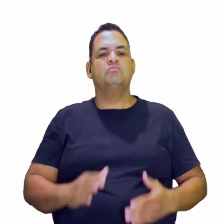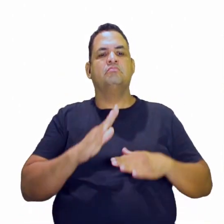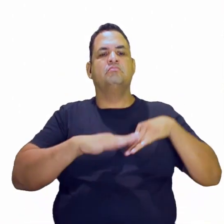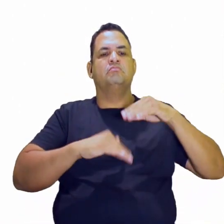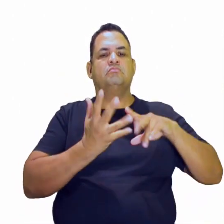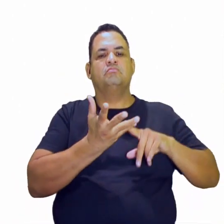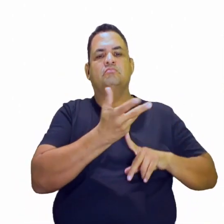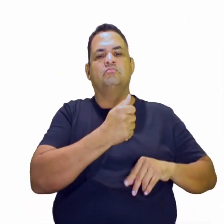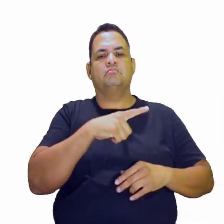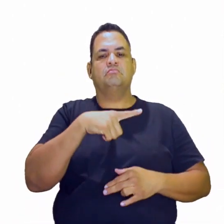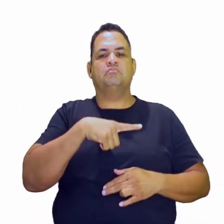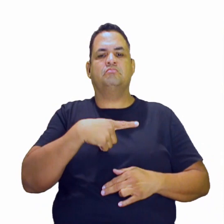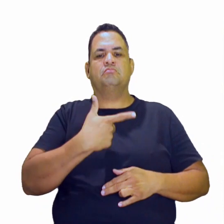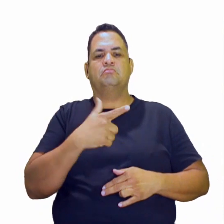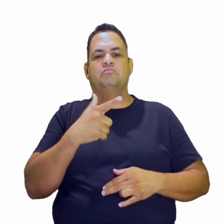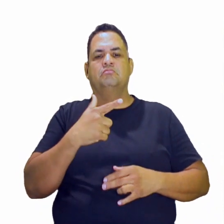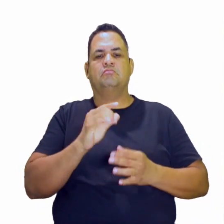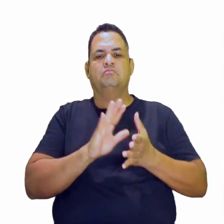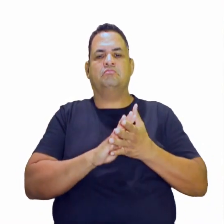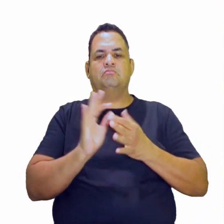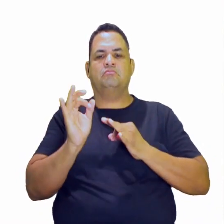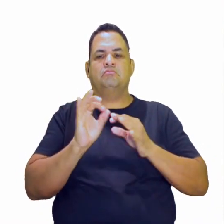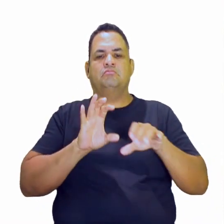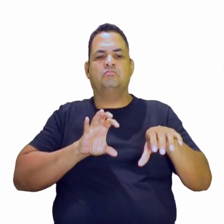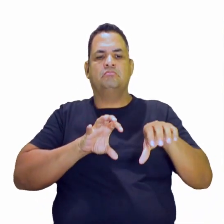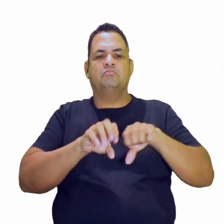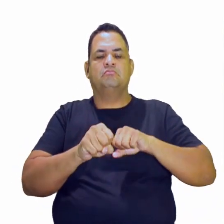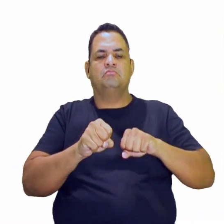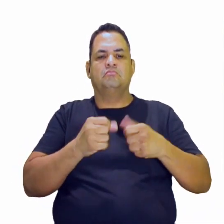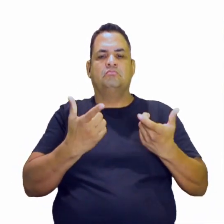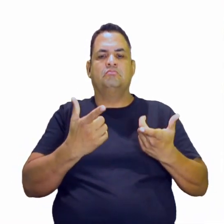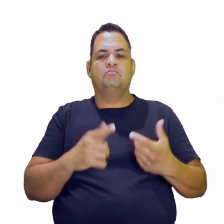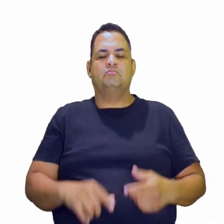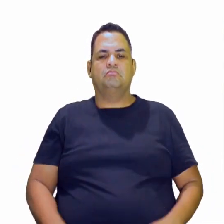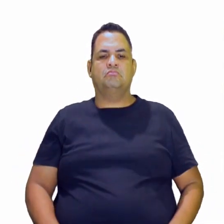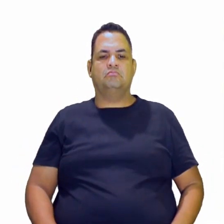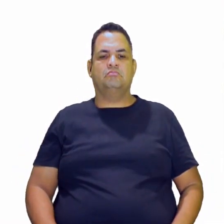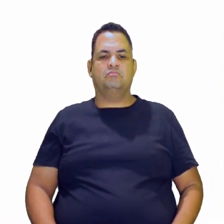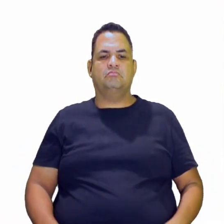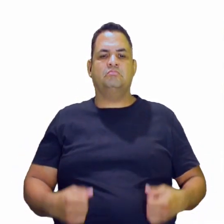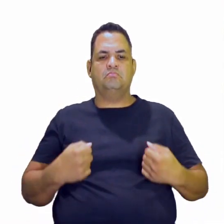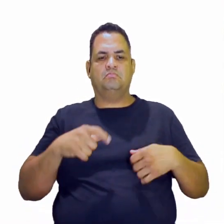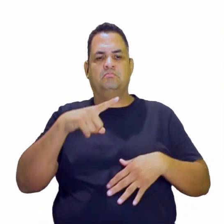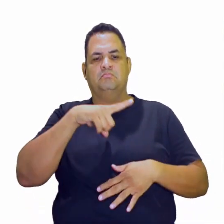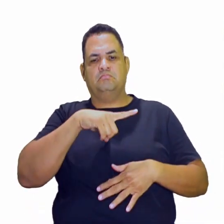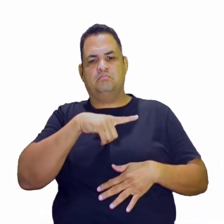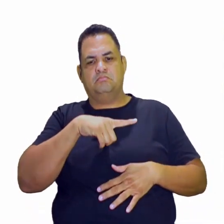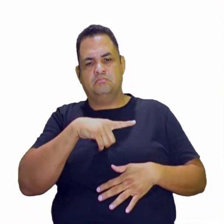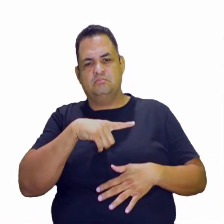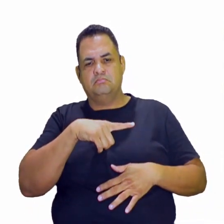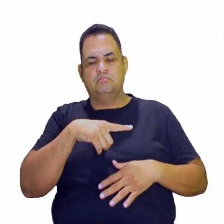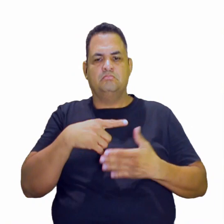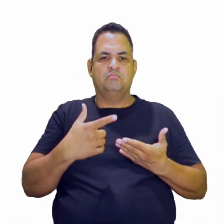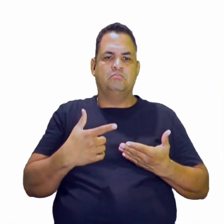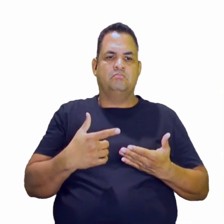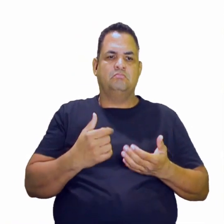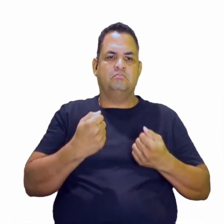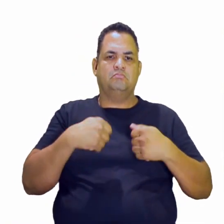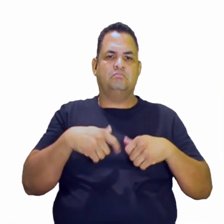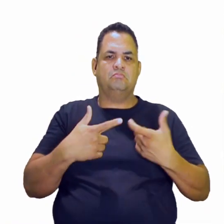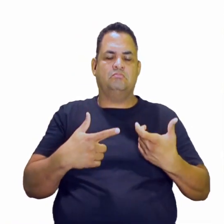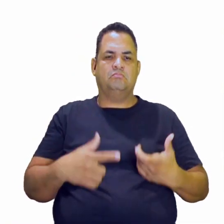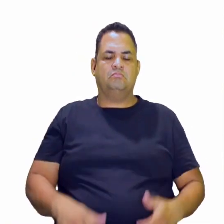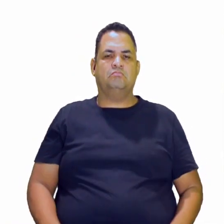artistas não possuem nenhuma formação acadêmica, né? Pode haver artistas que possuem formação acadêmica,